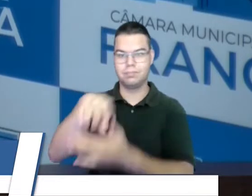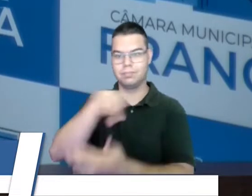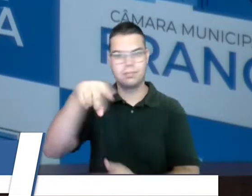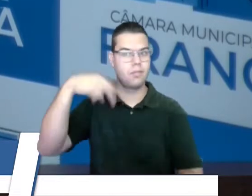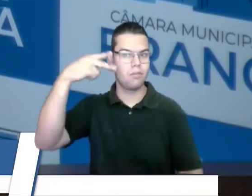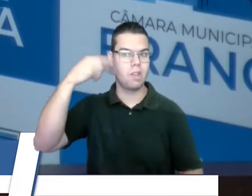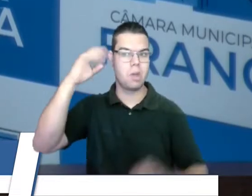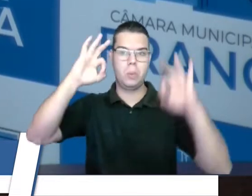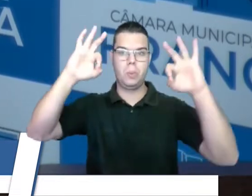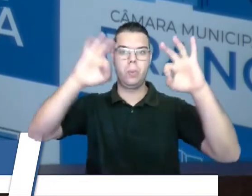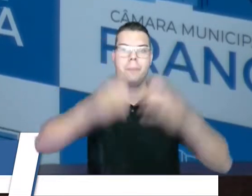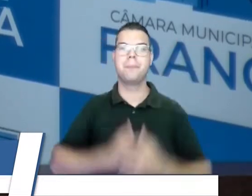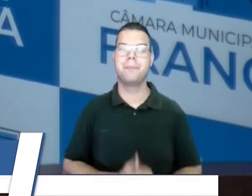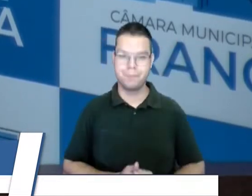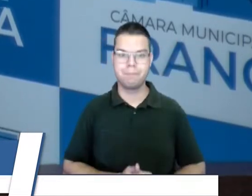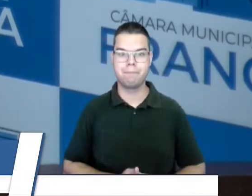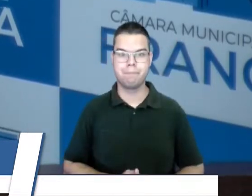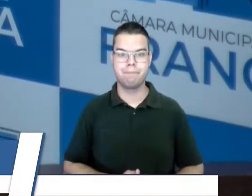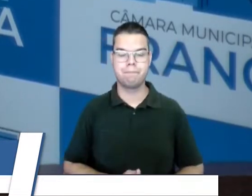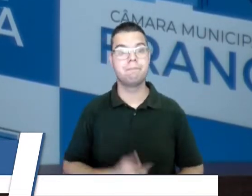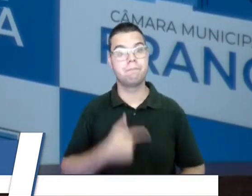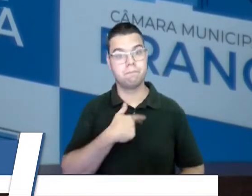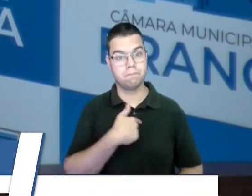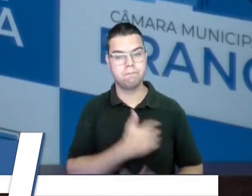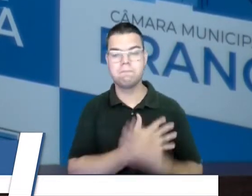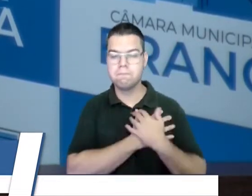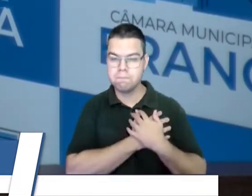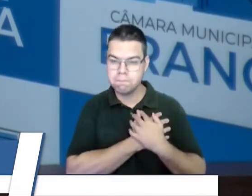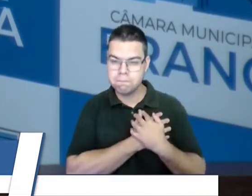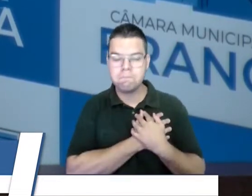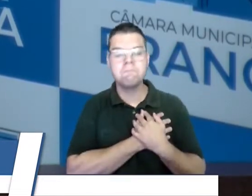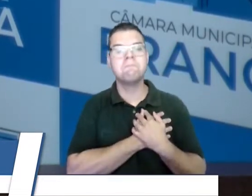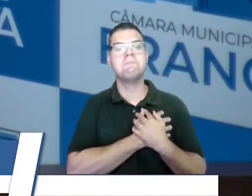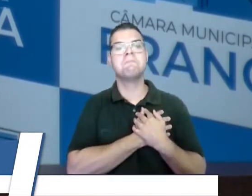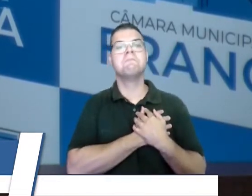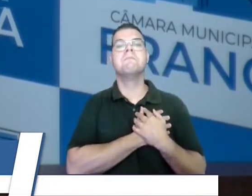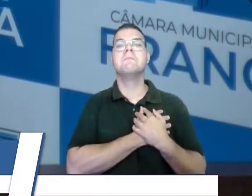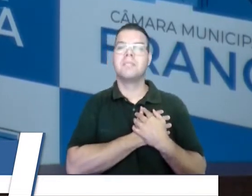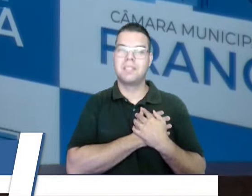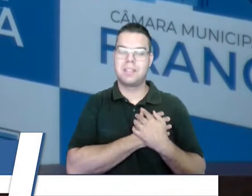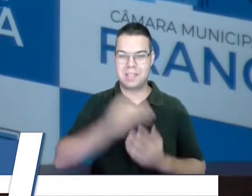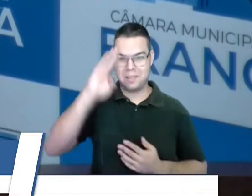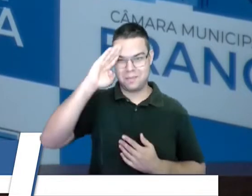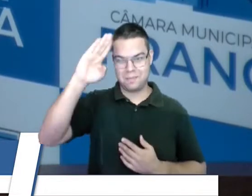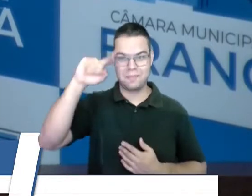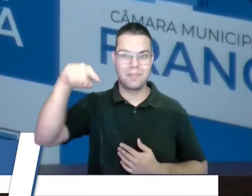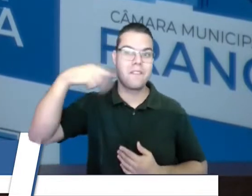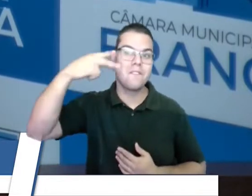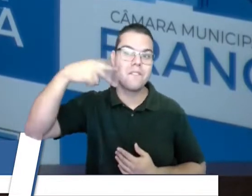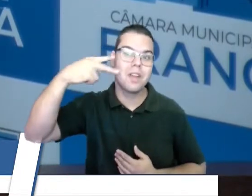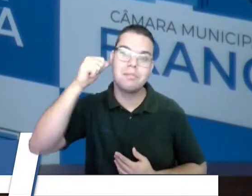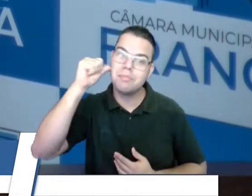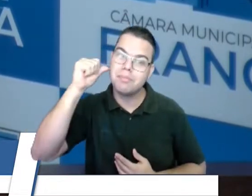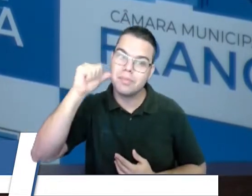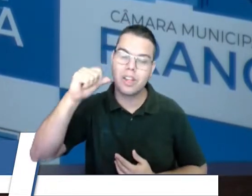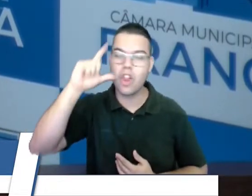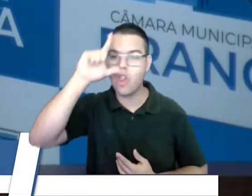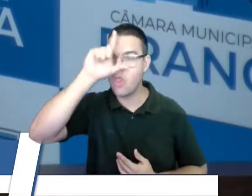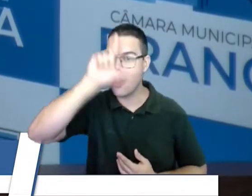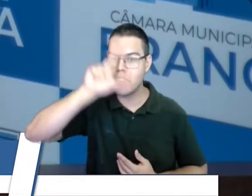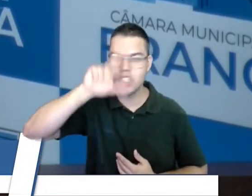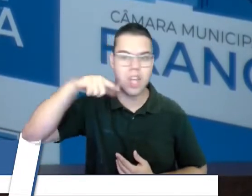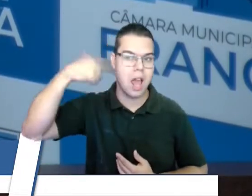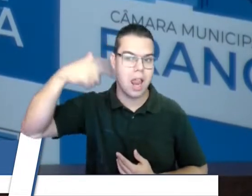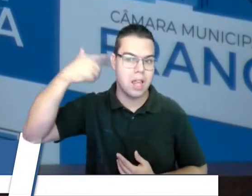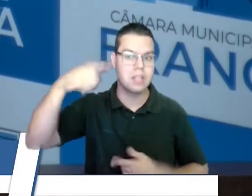um caloroso e especial cumprimento para as vereadoras Lurdinha, Lindsay, e cumprimentar também